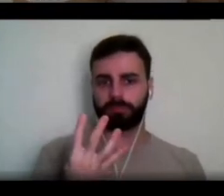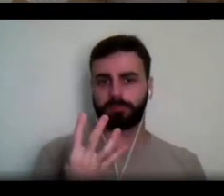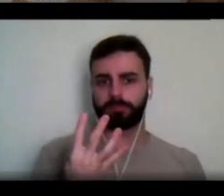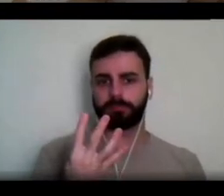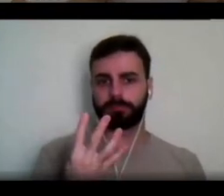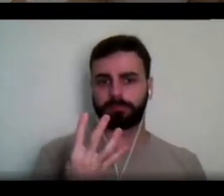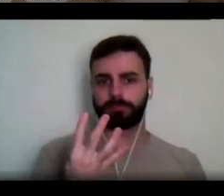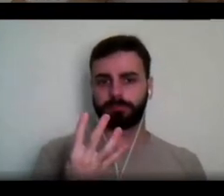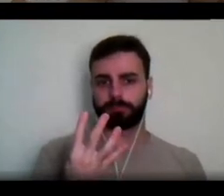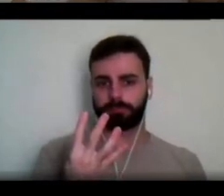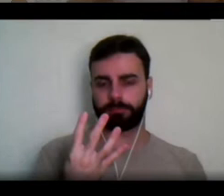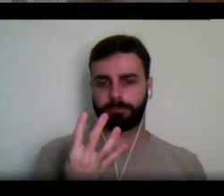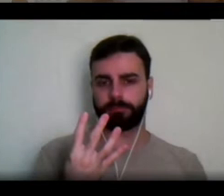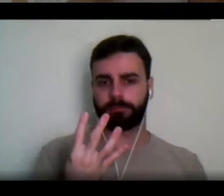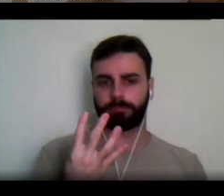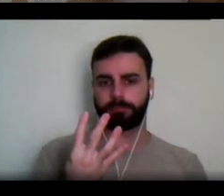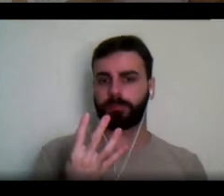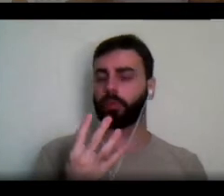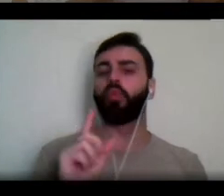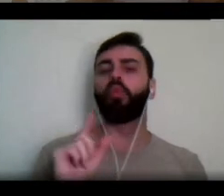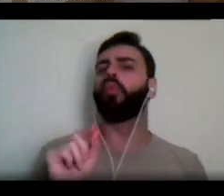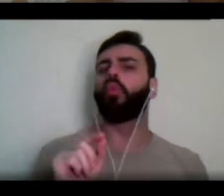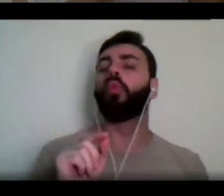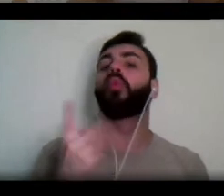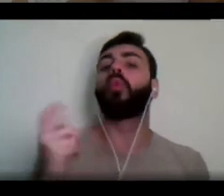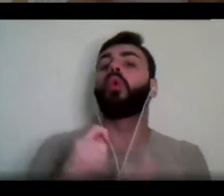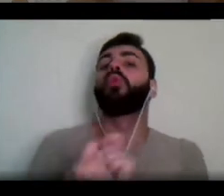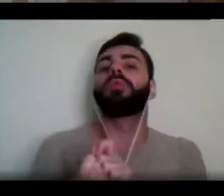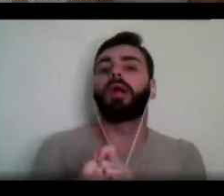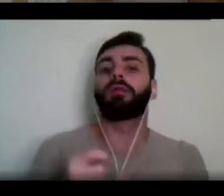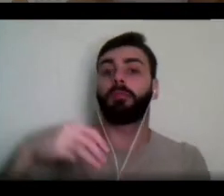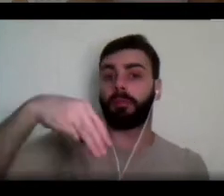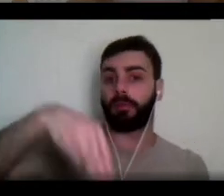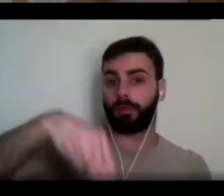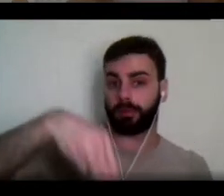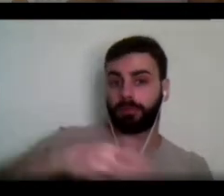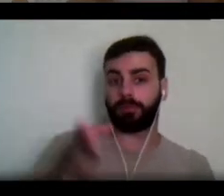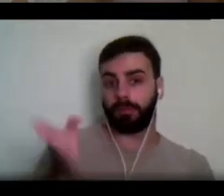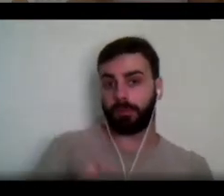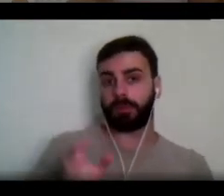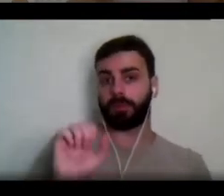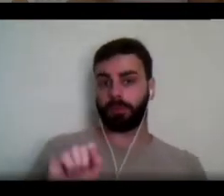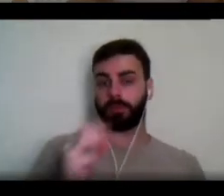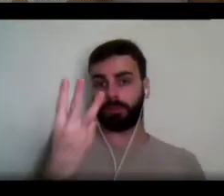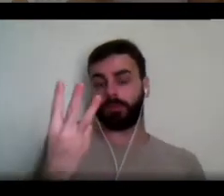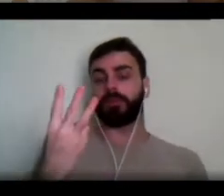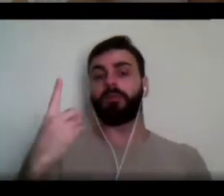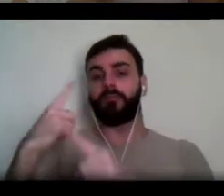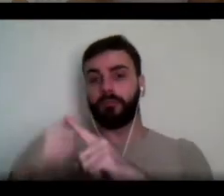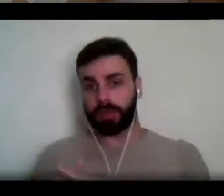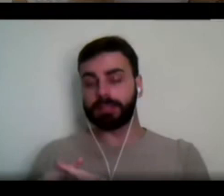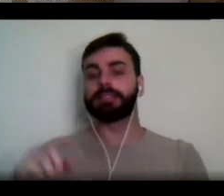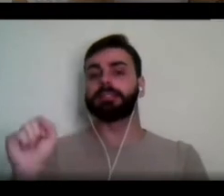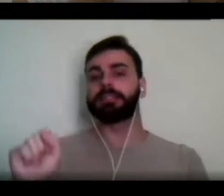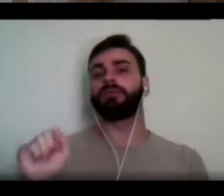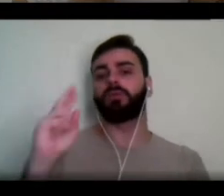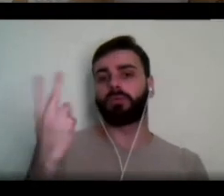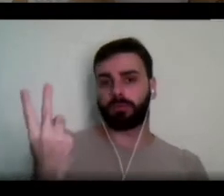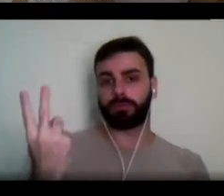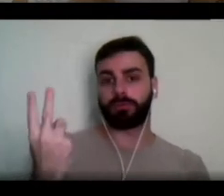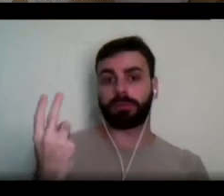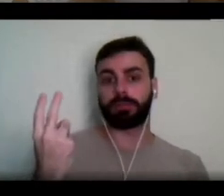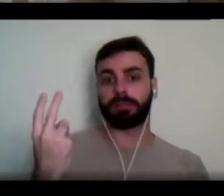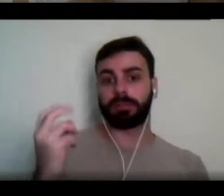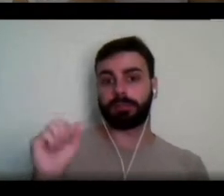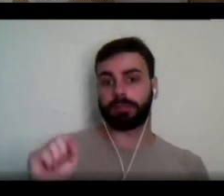o quê? Metros por segundo ao cubo vezes segundo ao quadrado. Então, segundo ao quadrado corta com segundo ao